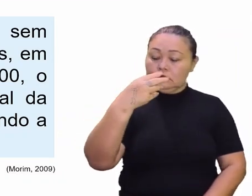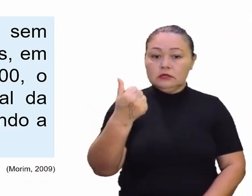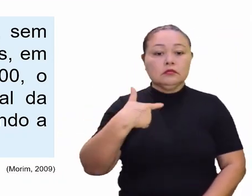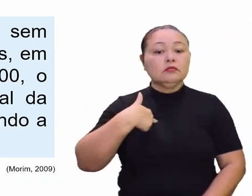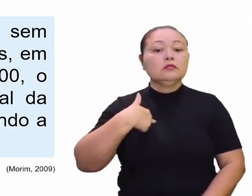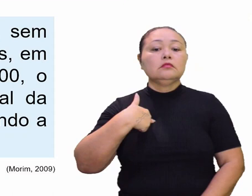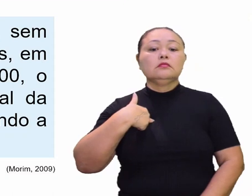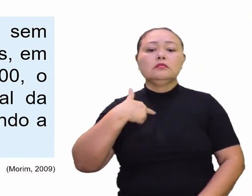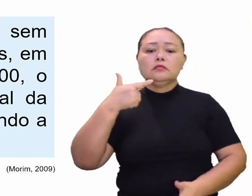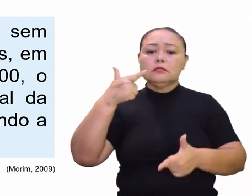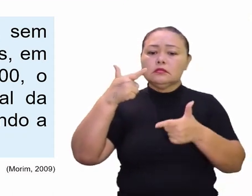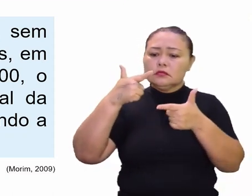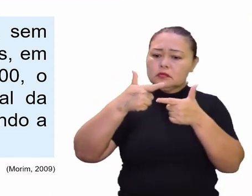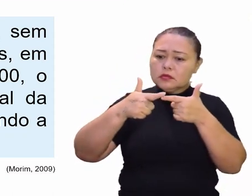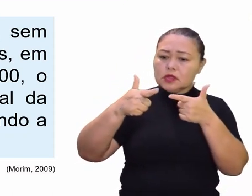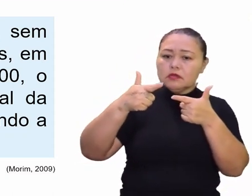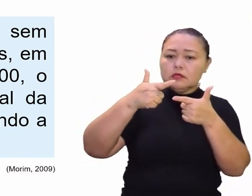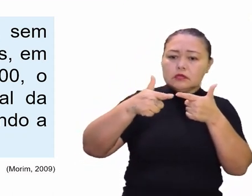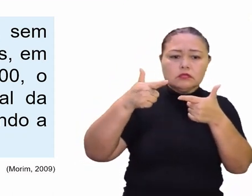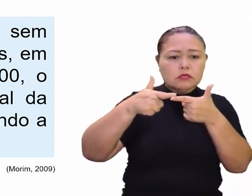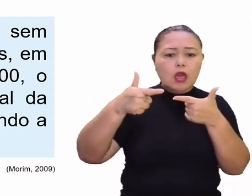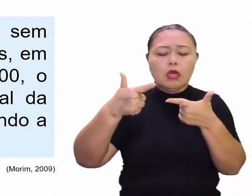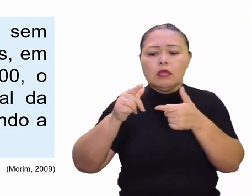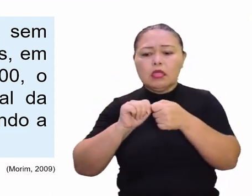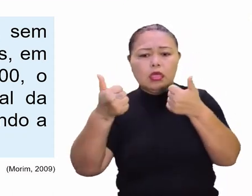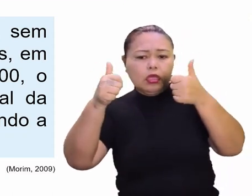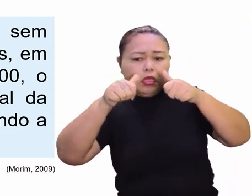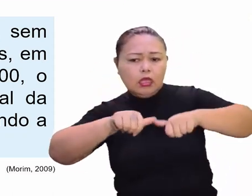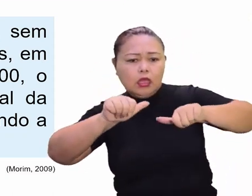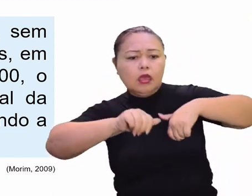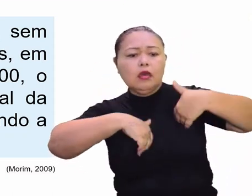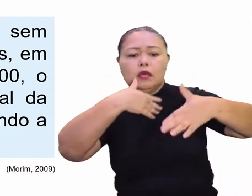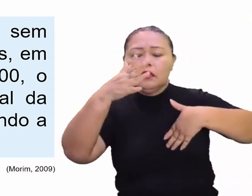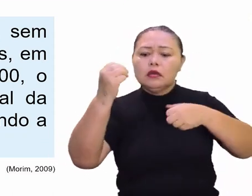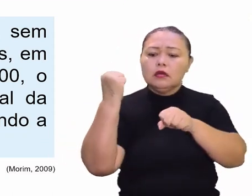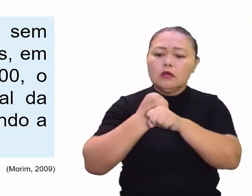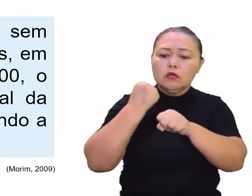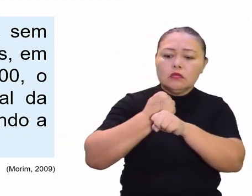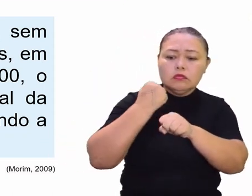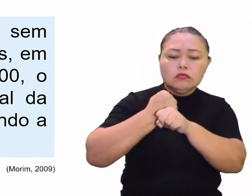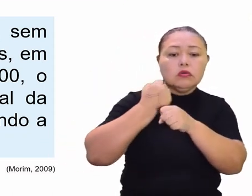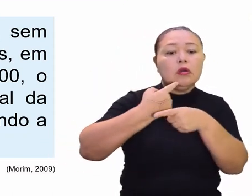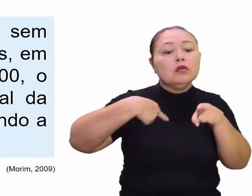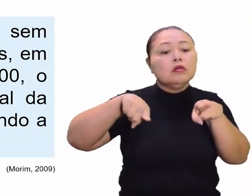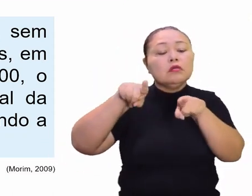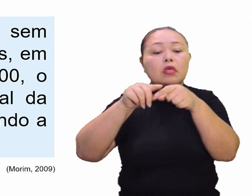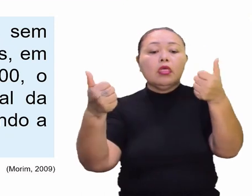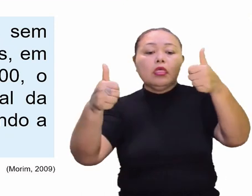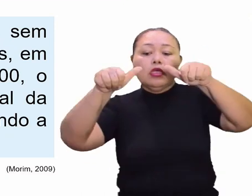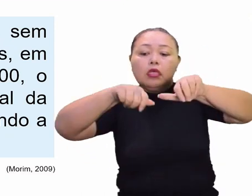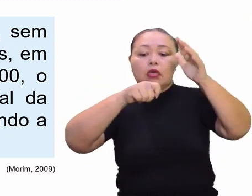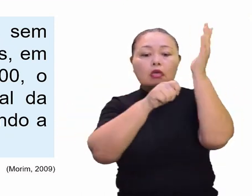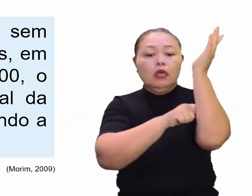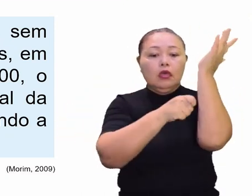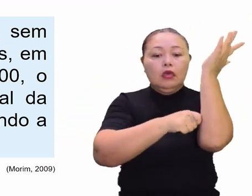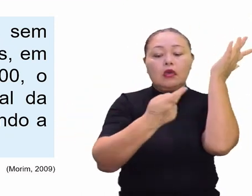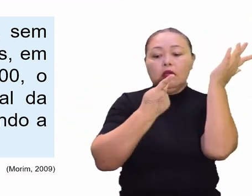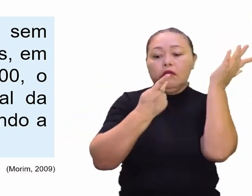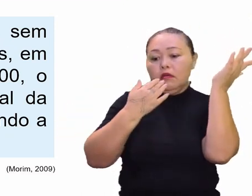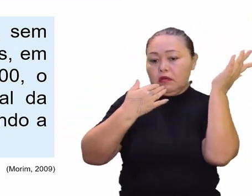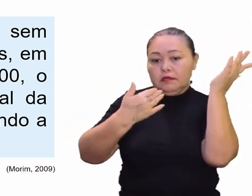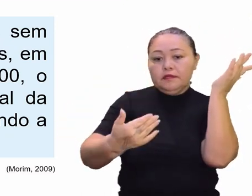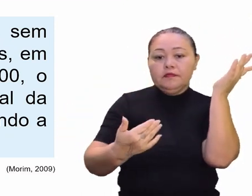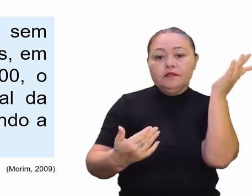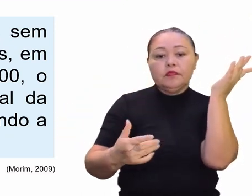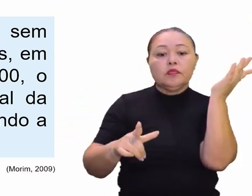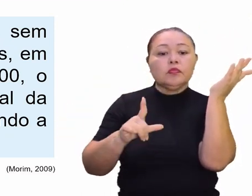prejuízos, fracasso que falamos para vocês durante todo esse processo da construção, e também o declínio da borracha, que o professor Jorge já tinha